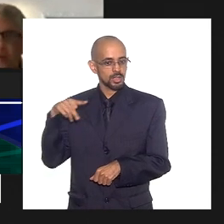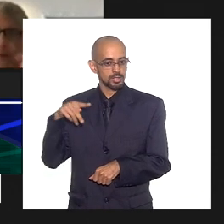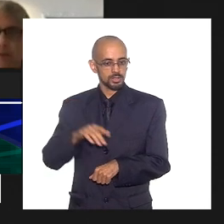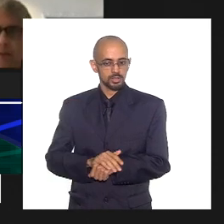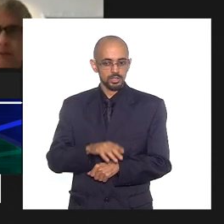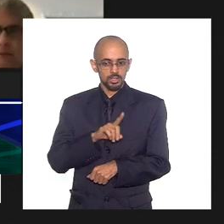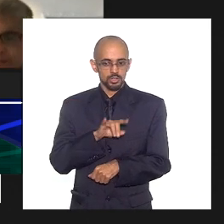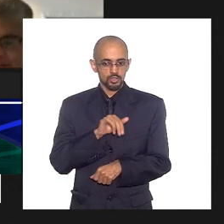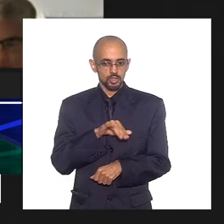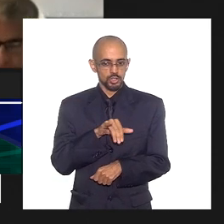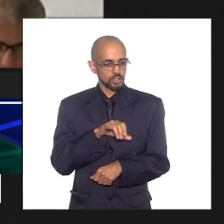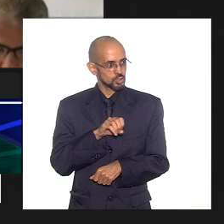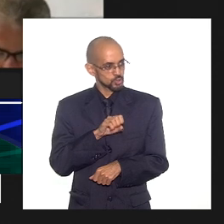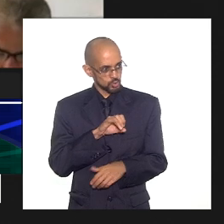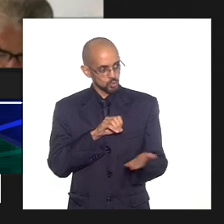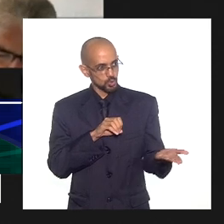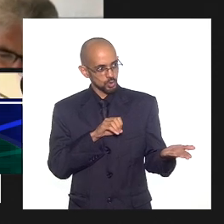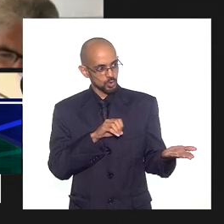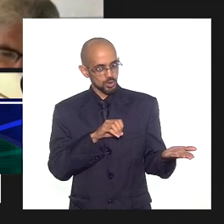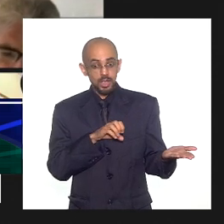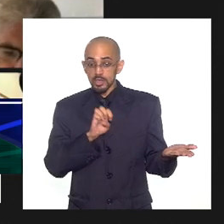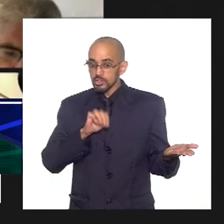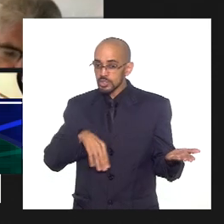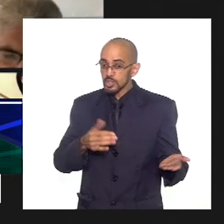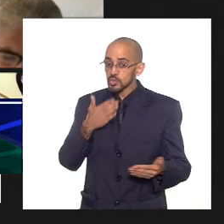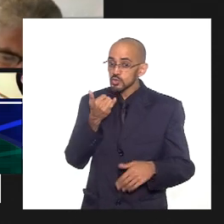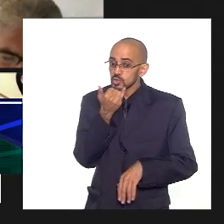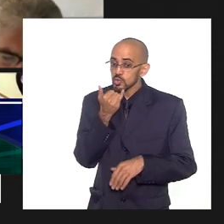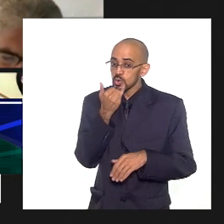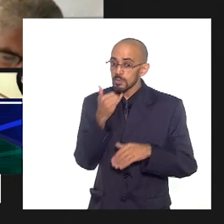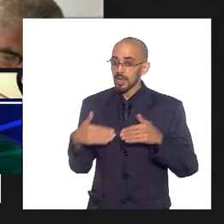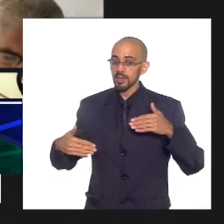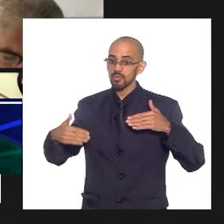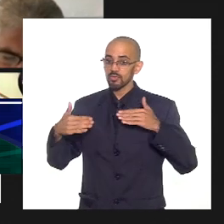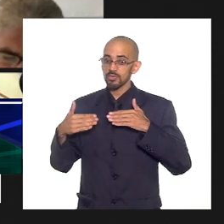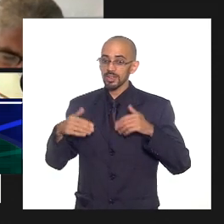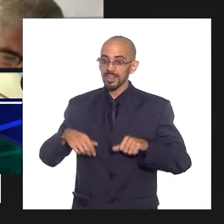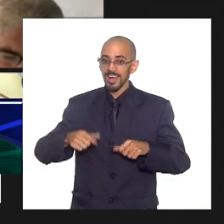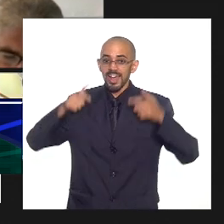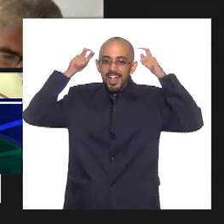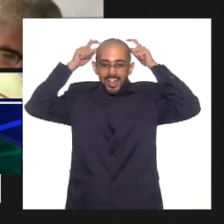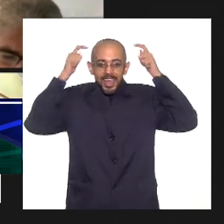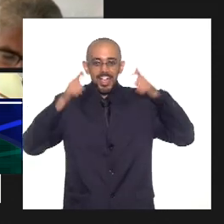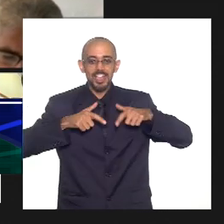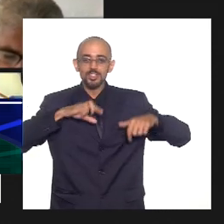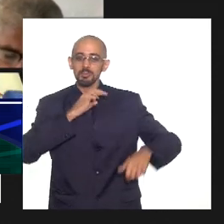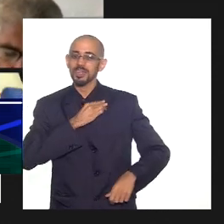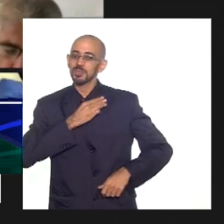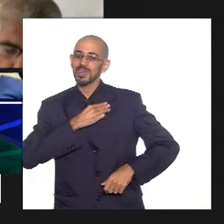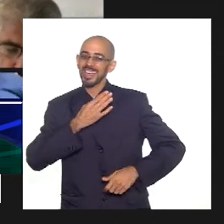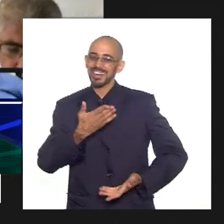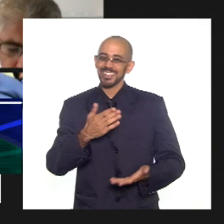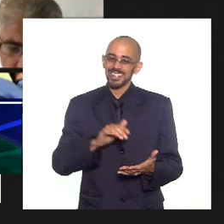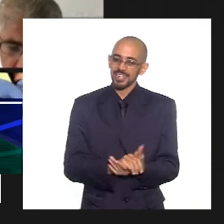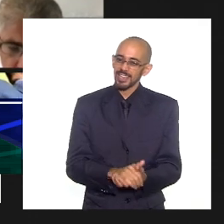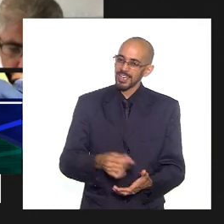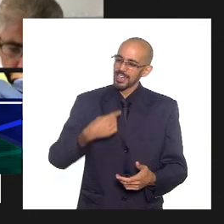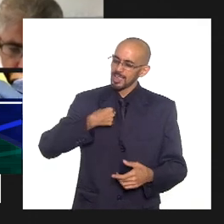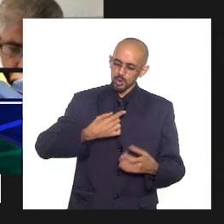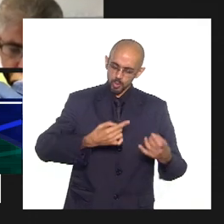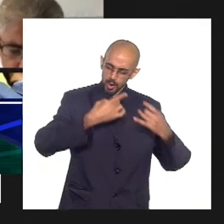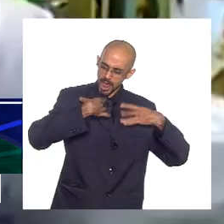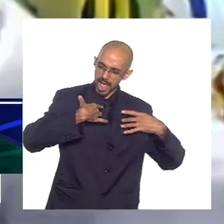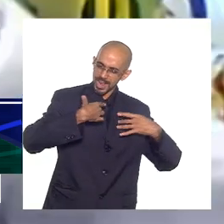Dionísio? Sim, favorável. Imperador de Madureira. Companheiro presidente, eu estou abandonado por Vossa